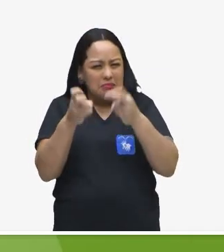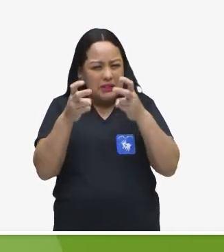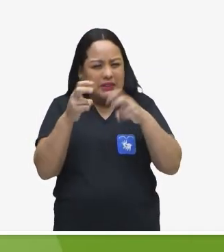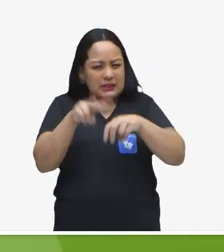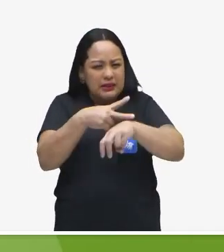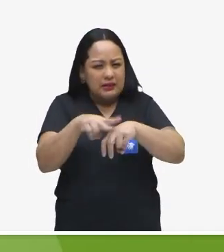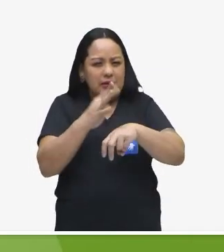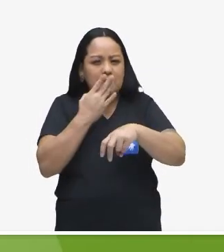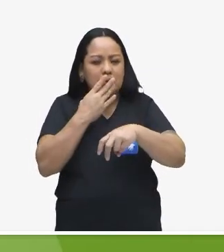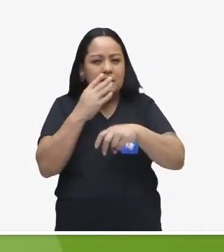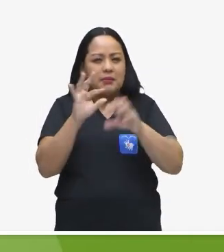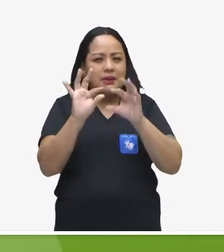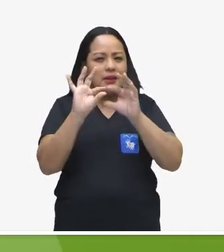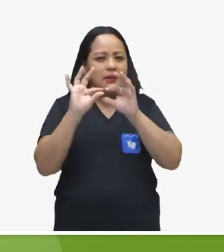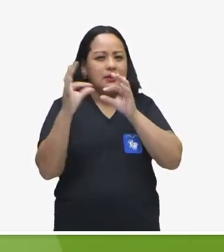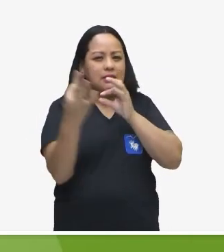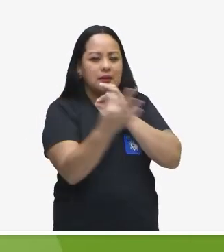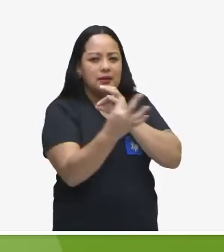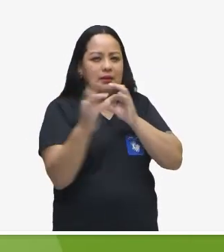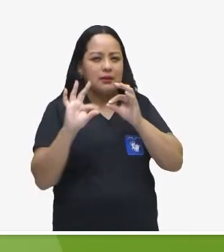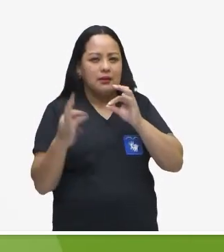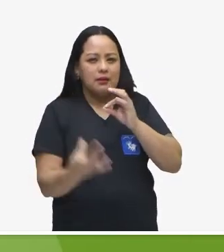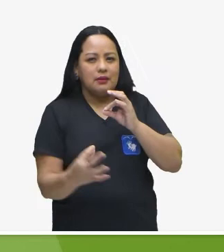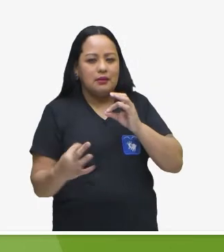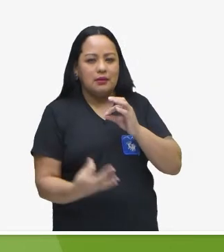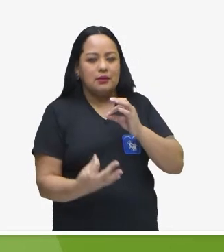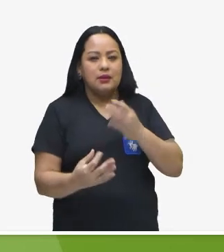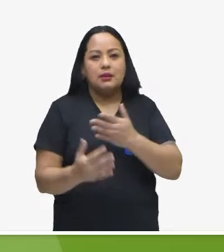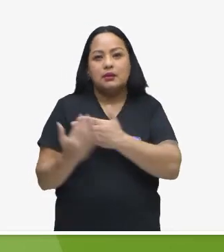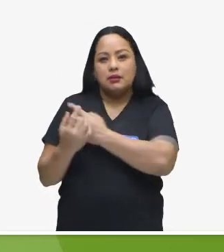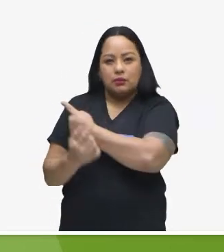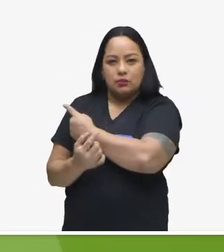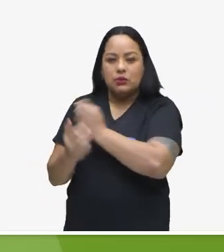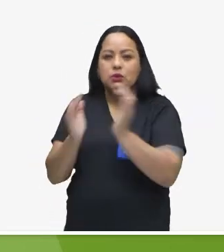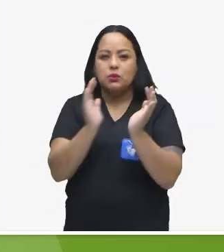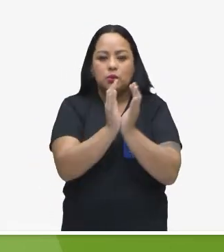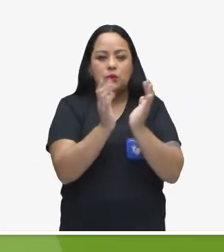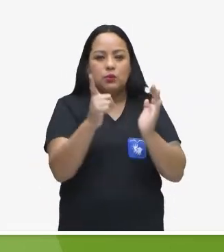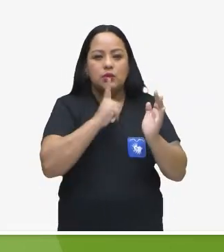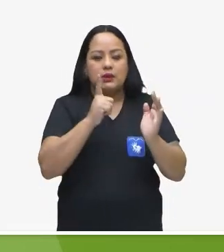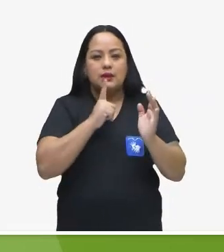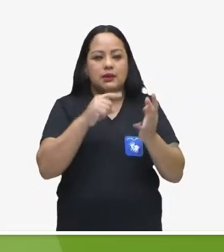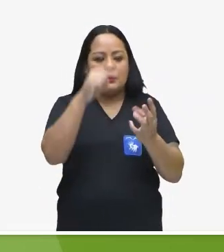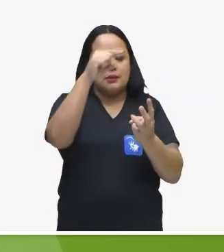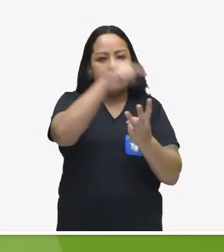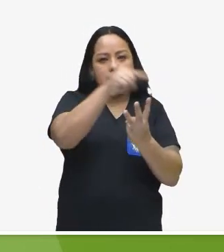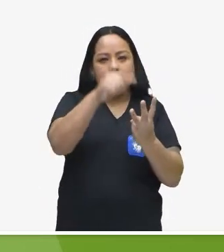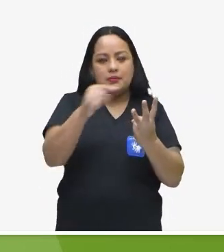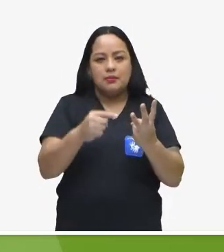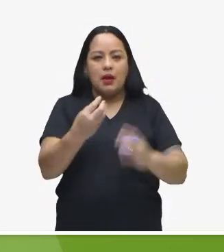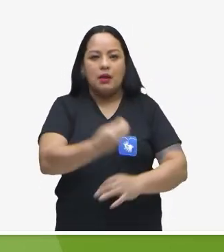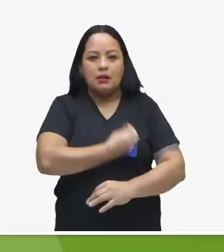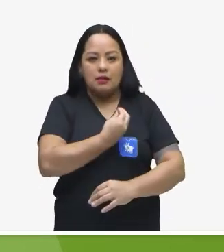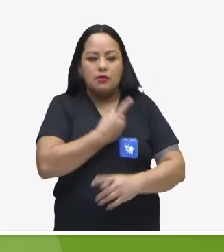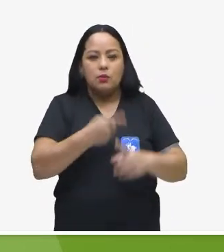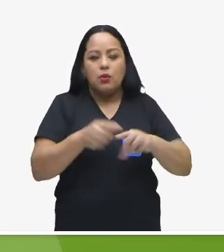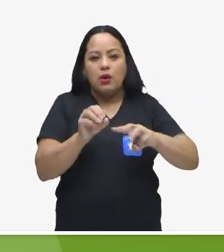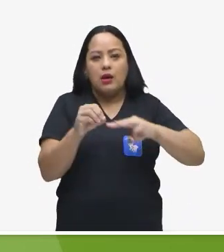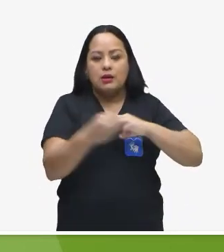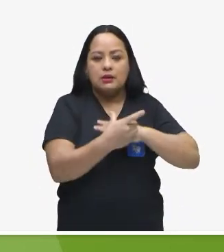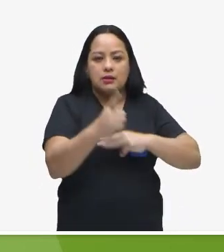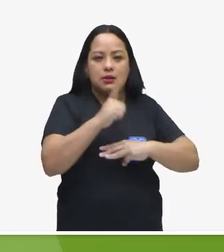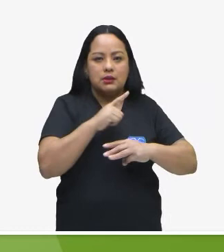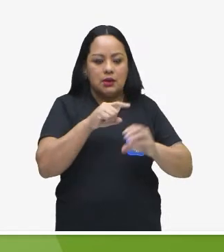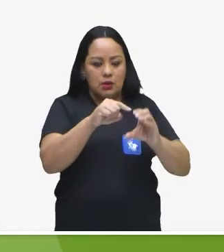orelhas de pau. Então, esse reino apresenta esses seres vivos cujas células possuem já um